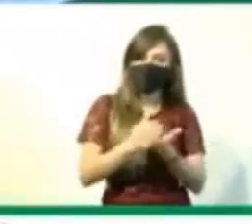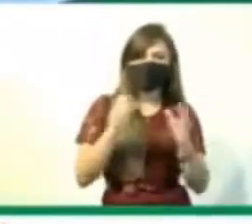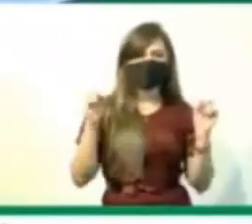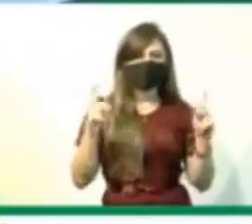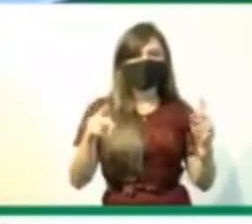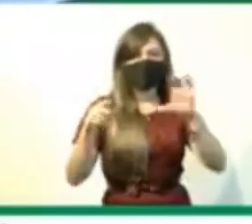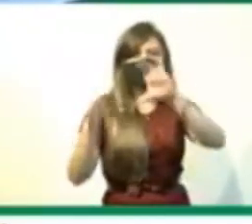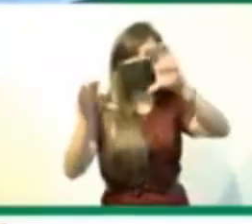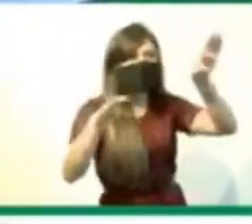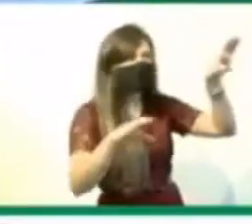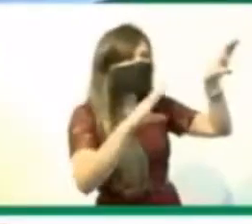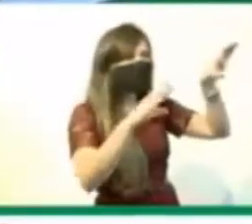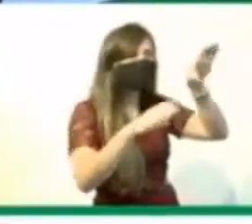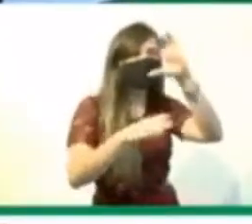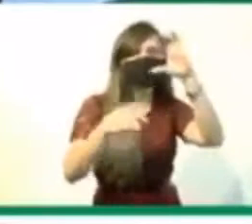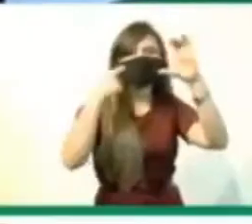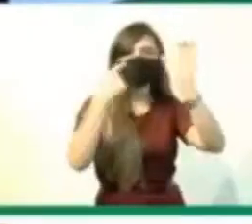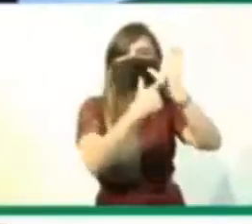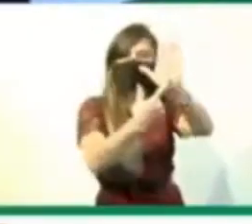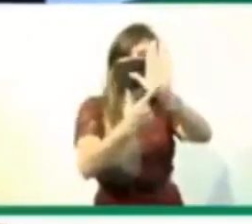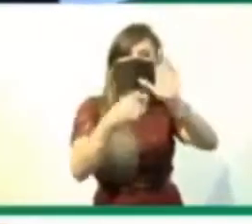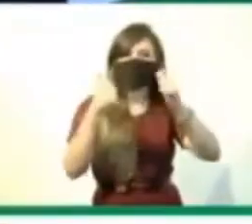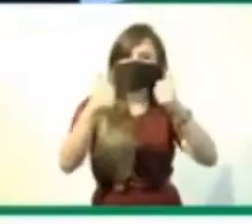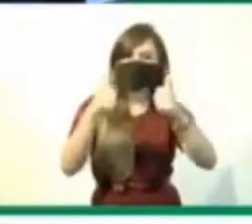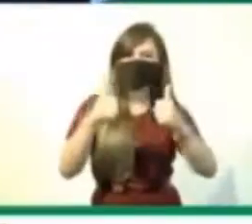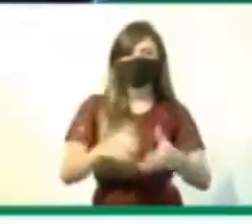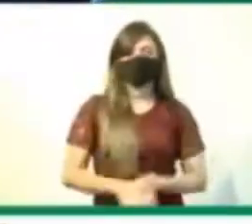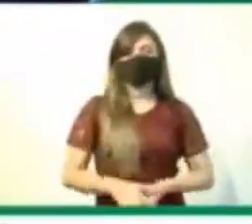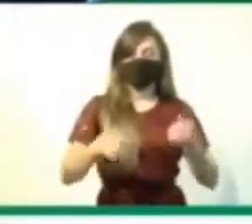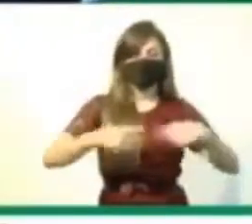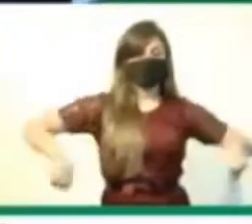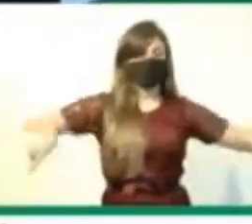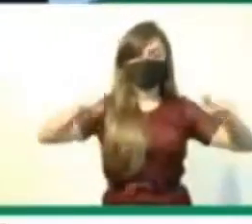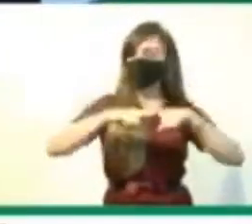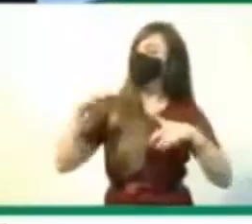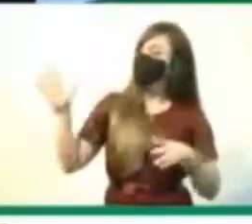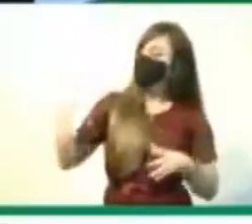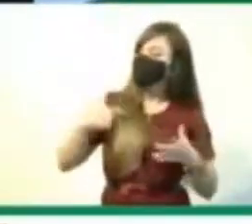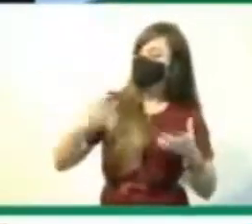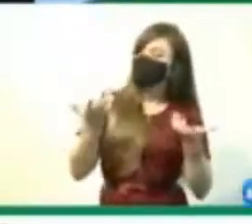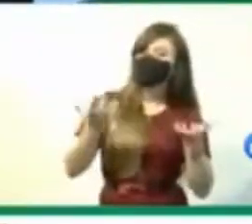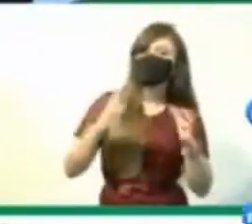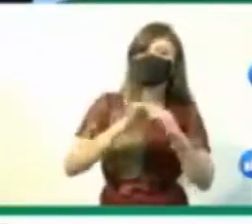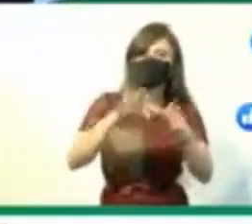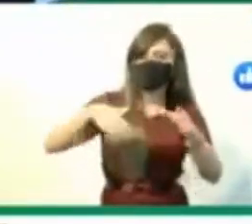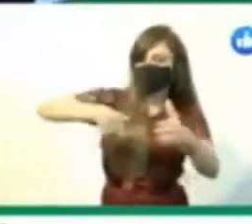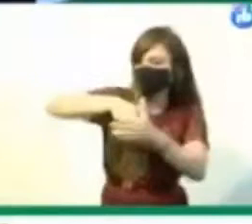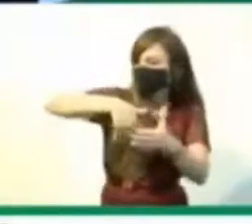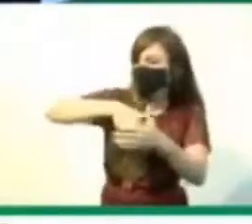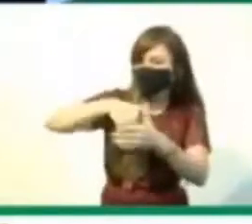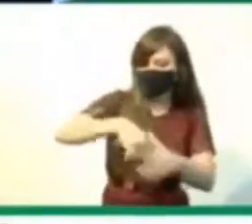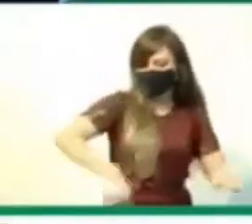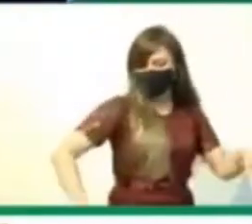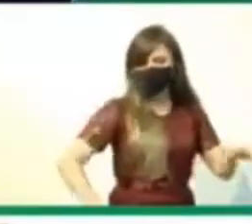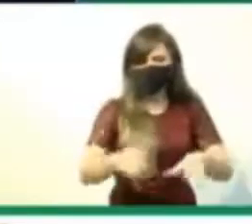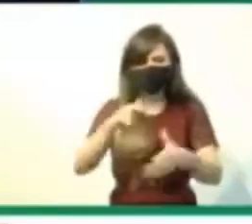bota a câmera, leva a câmera para lá. Eu, Rogério, nós, viu, Isolda, sempre gostamos de inaugurar a areninha jogando. E toda vida